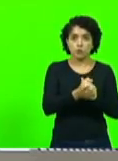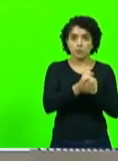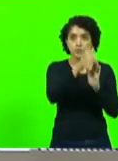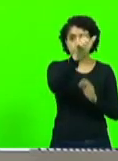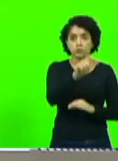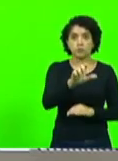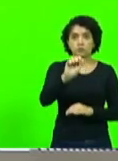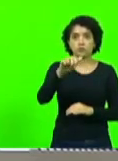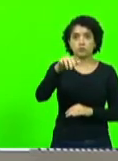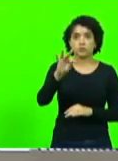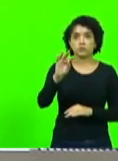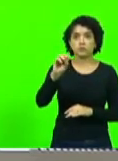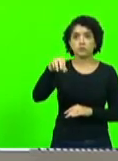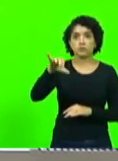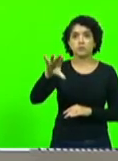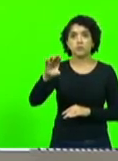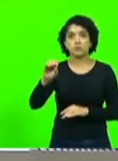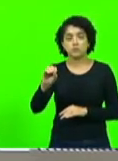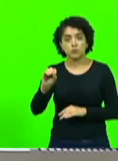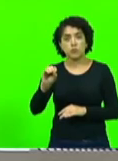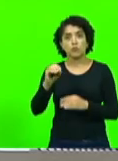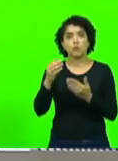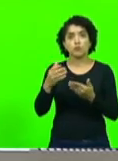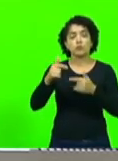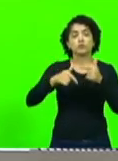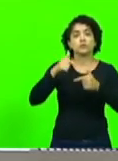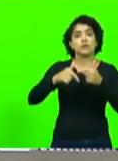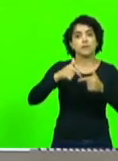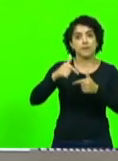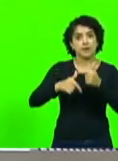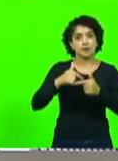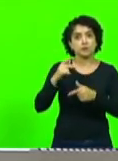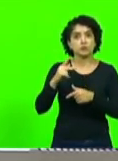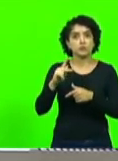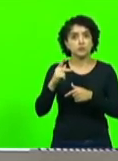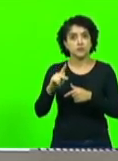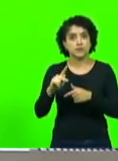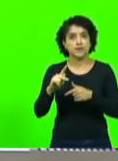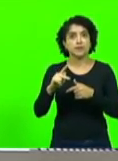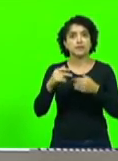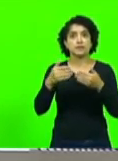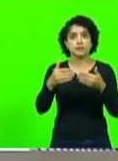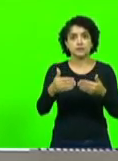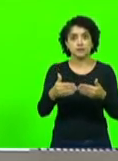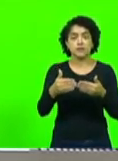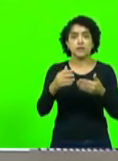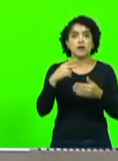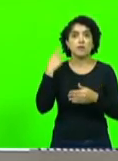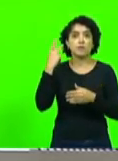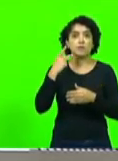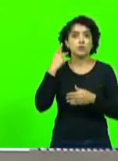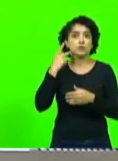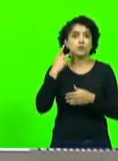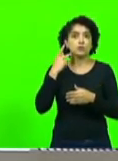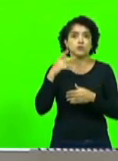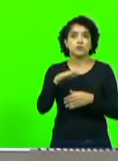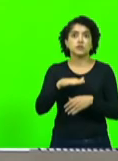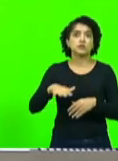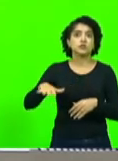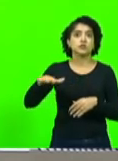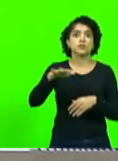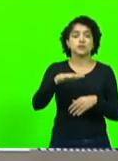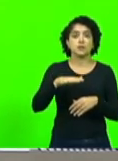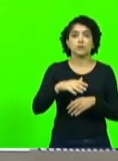Antônio Augusto Brandão de Aras pelo trabalho que vem prestando à frente da Procuradoria-Geral da República.